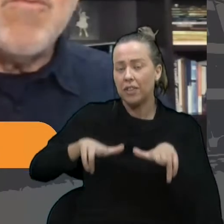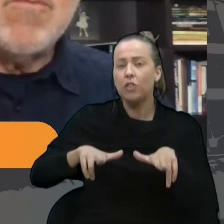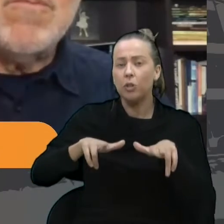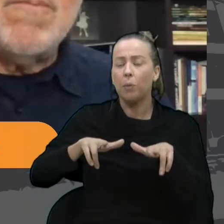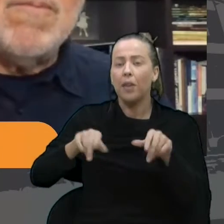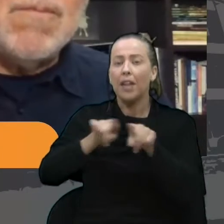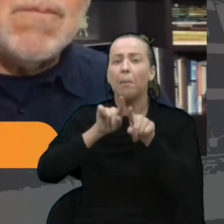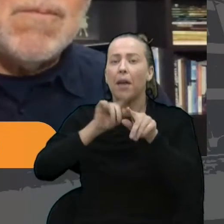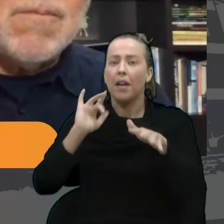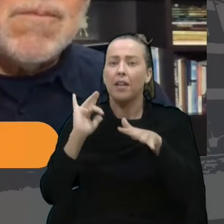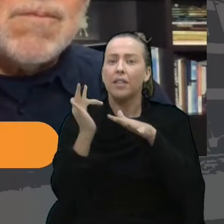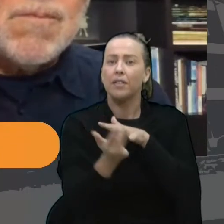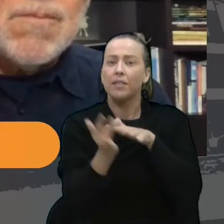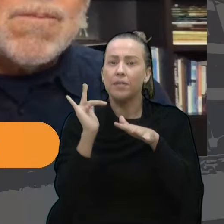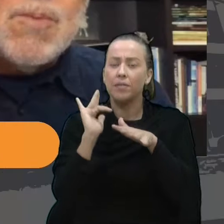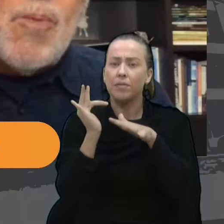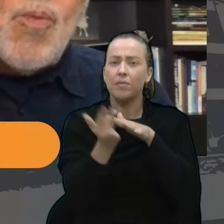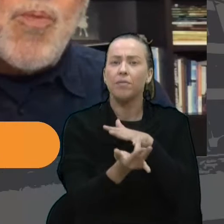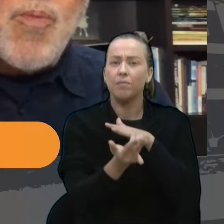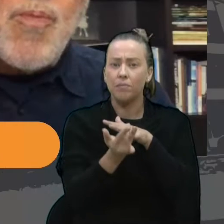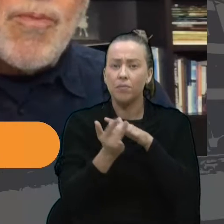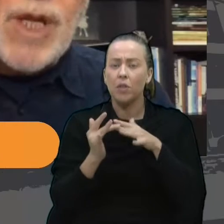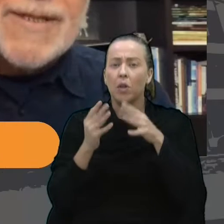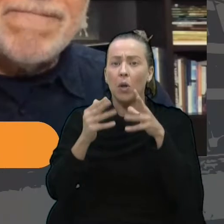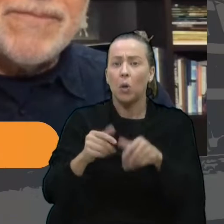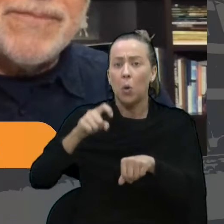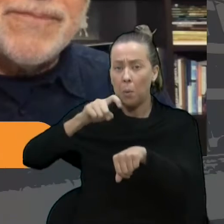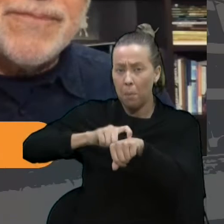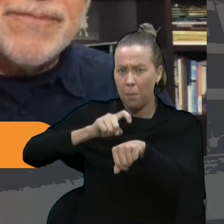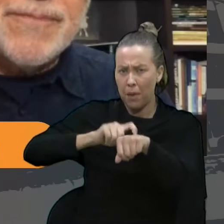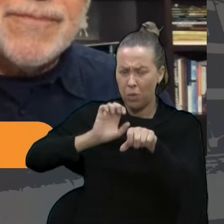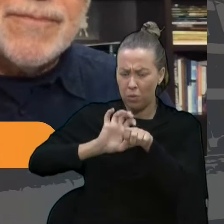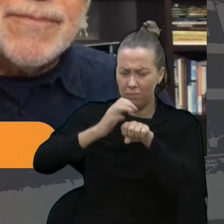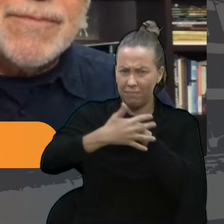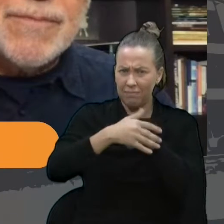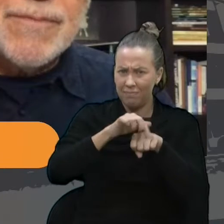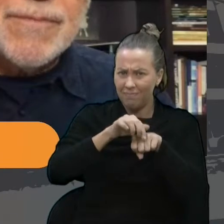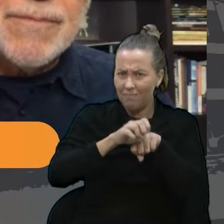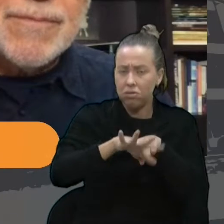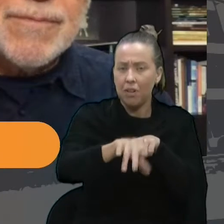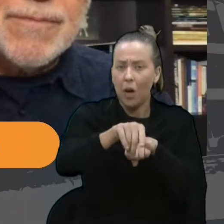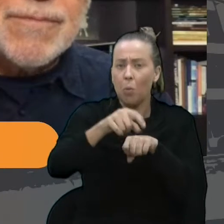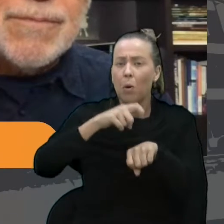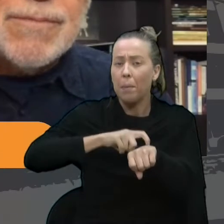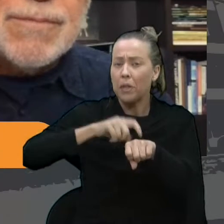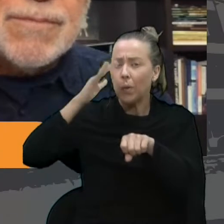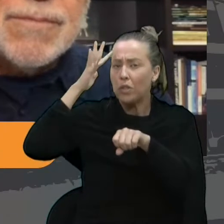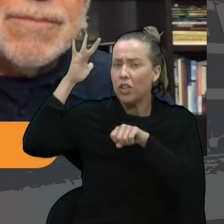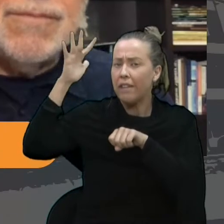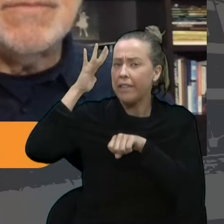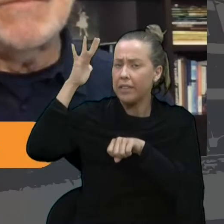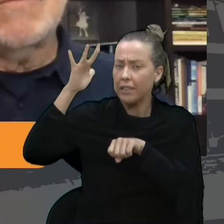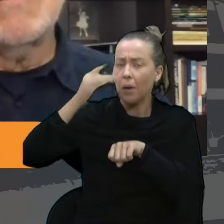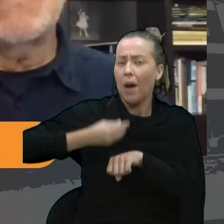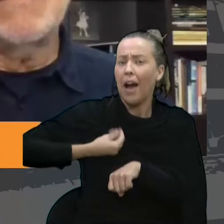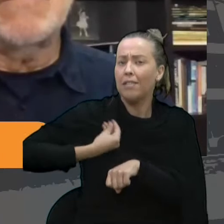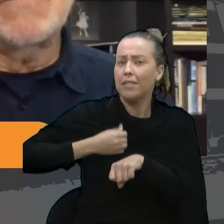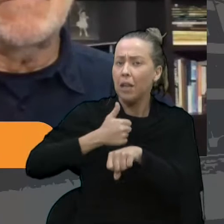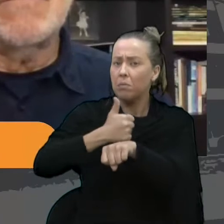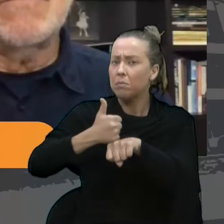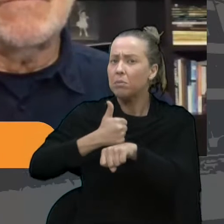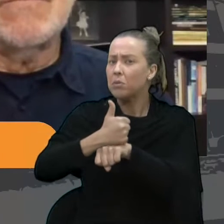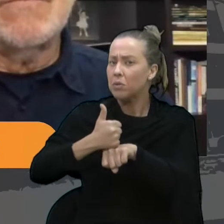pelas redes sociais. Bom, é um momento da pandemia, é um momento de reflexão em termos de, propriamente, a vida